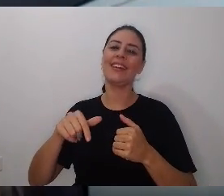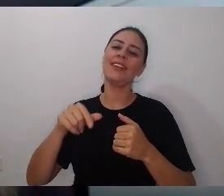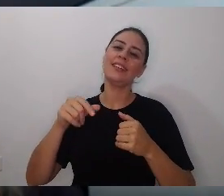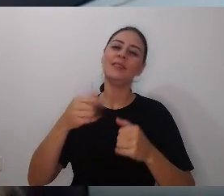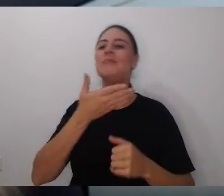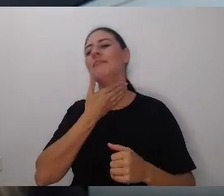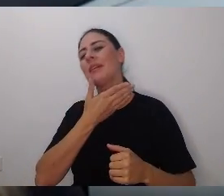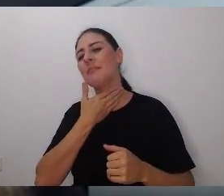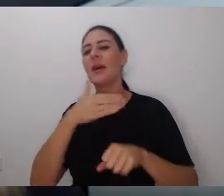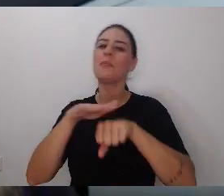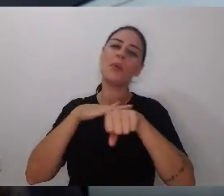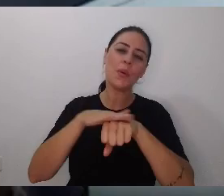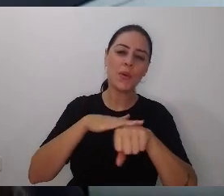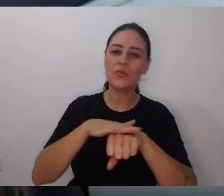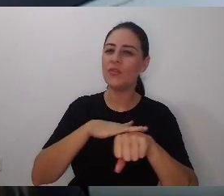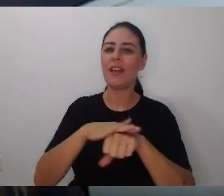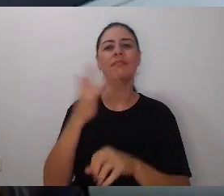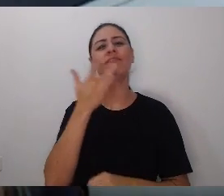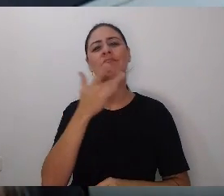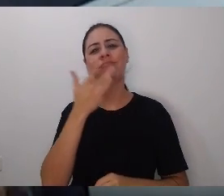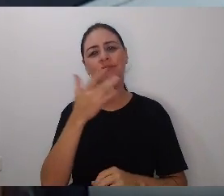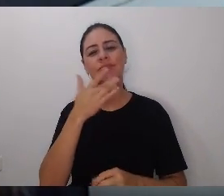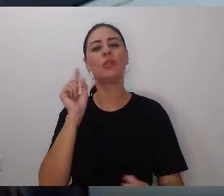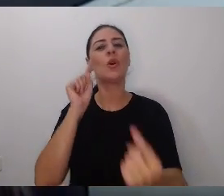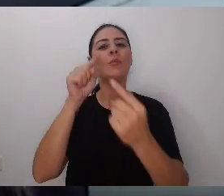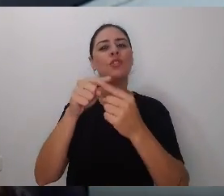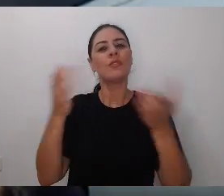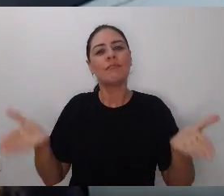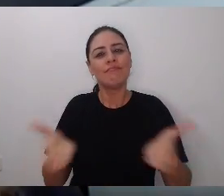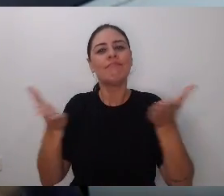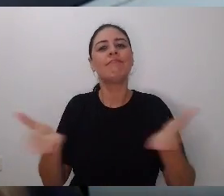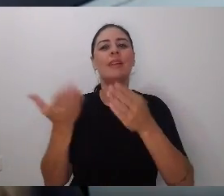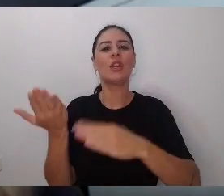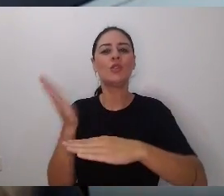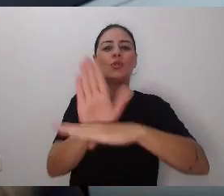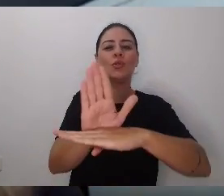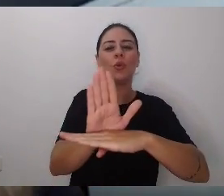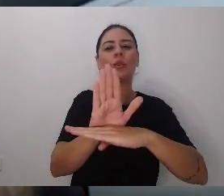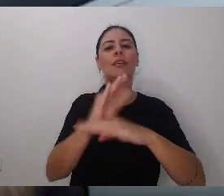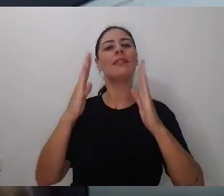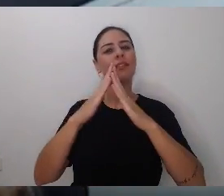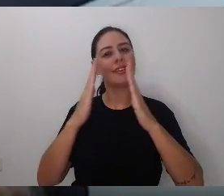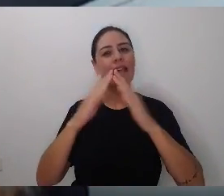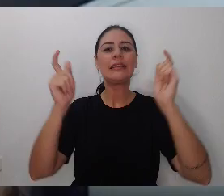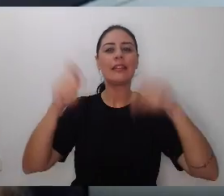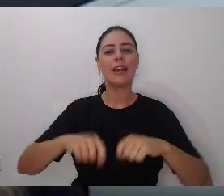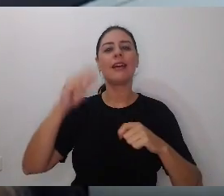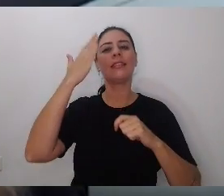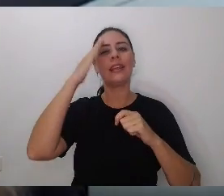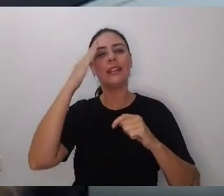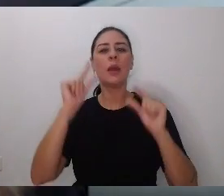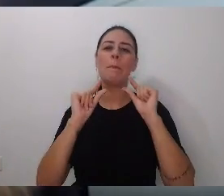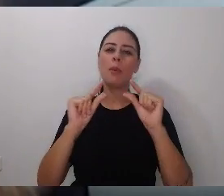que é uma conversa mesmo, agradável, e que a gente espera muito contribuir com todos vocês em casa, para que a gente possa